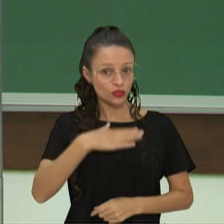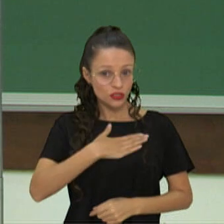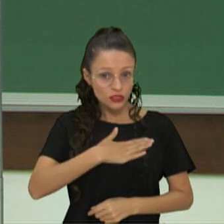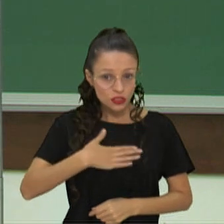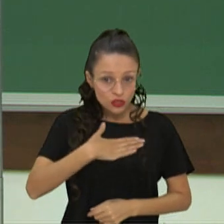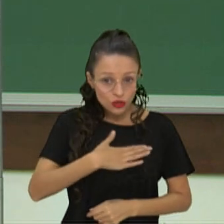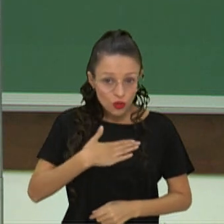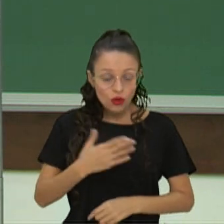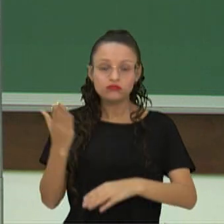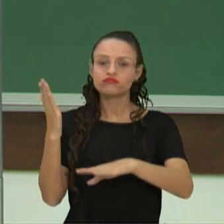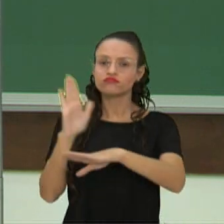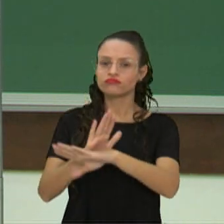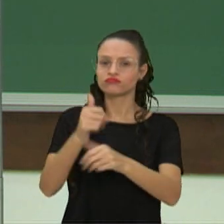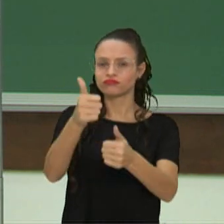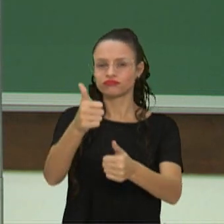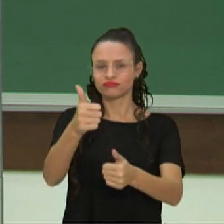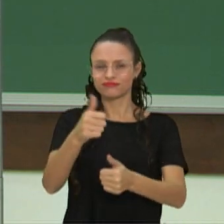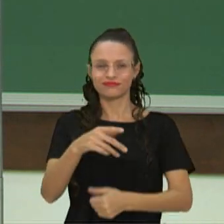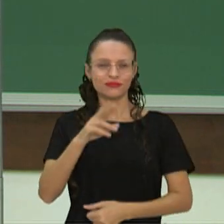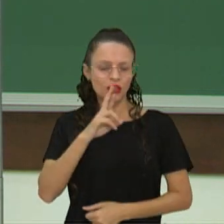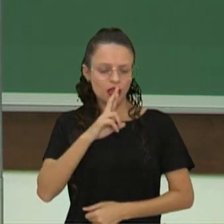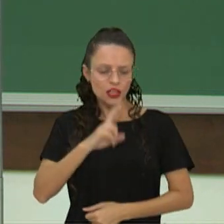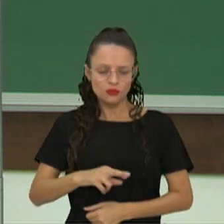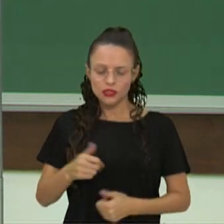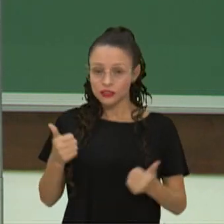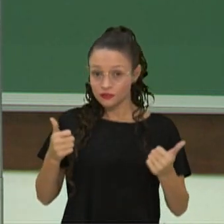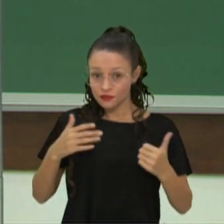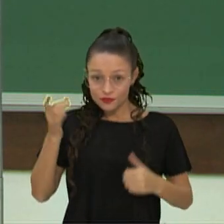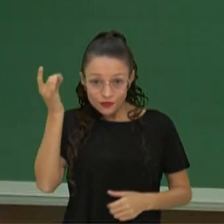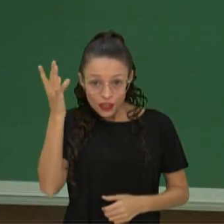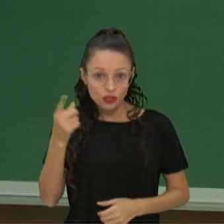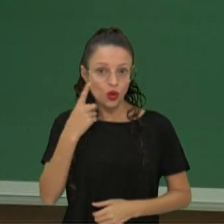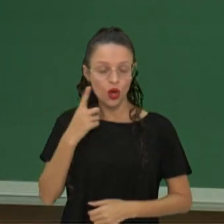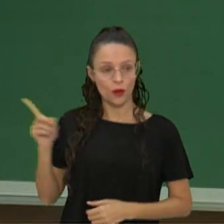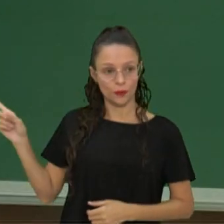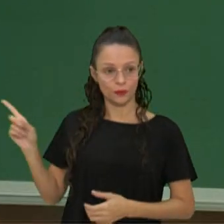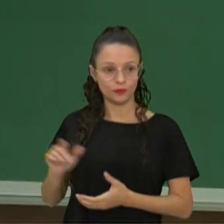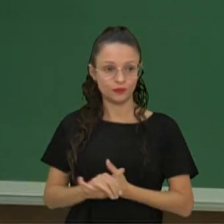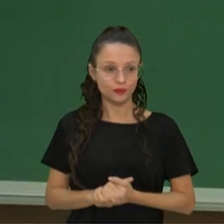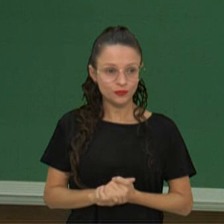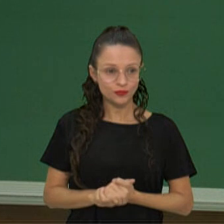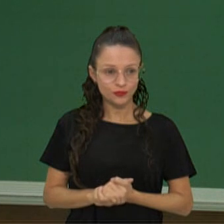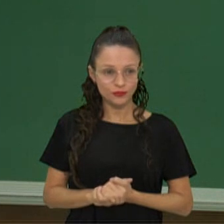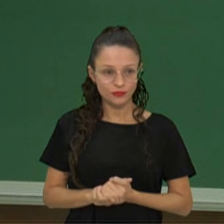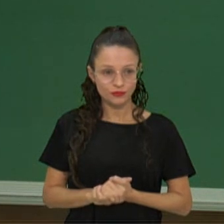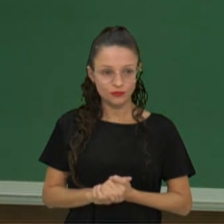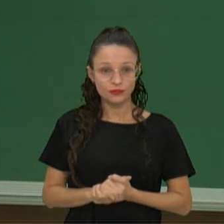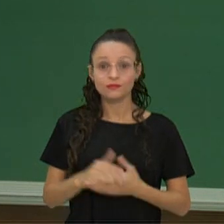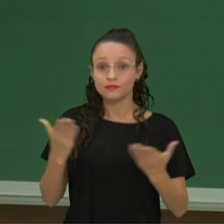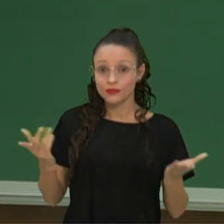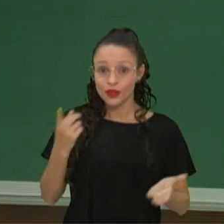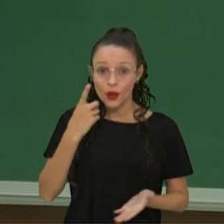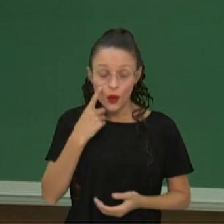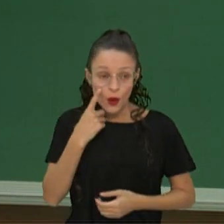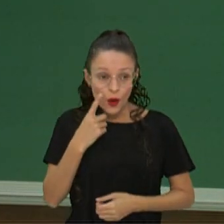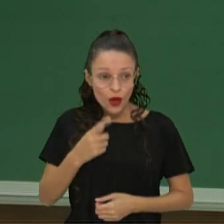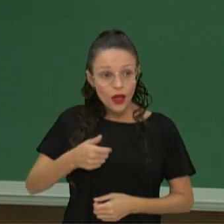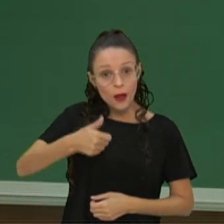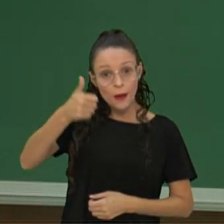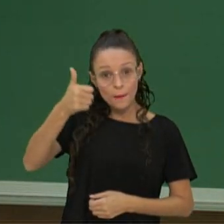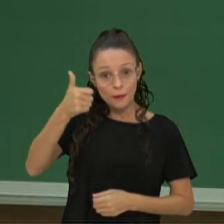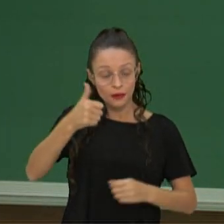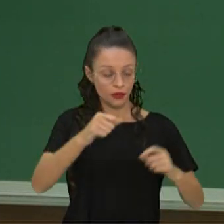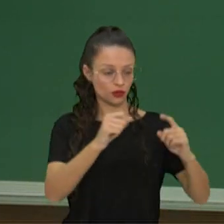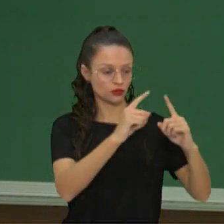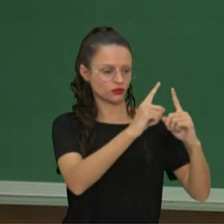maneira, veja se te ajuda a resolver o exercício com mais tranquilidade. Dá uma olhada. Então, ó, eu escrevi o primeiro